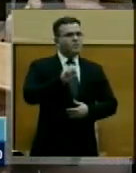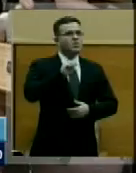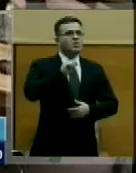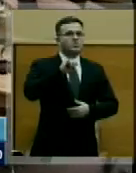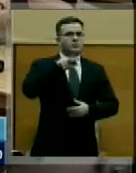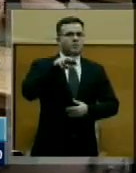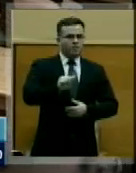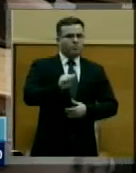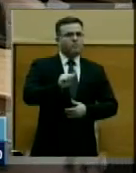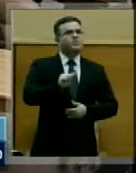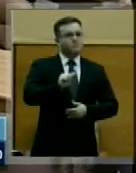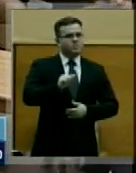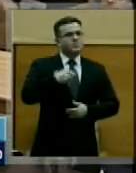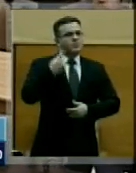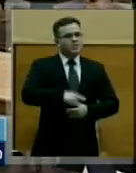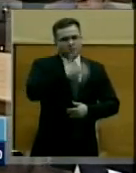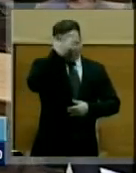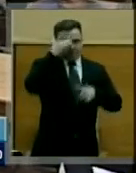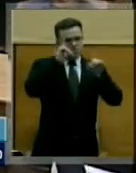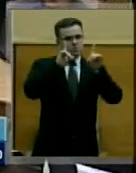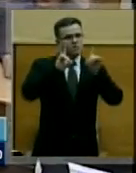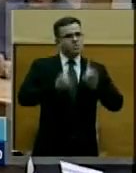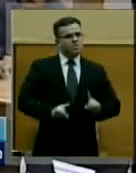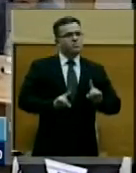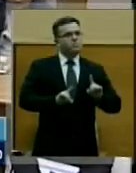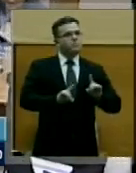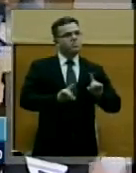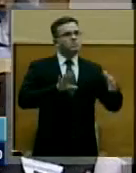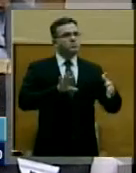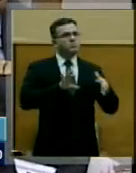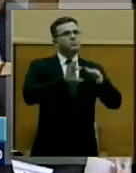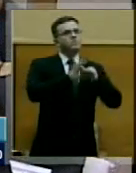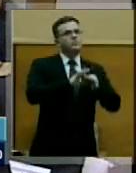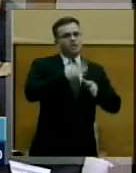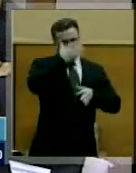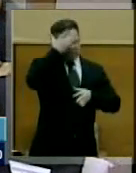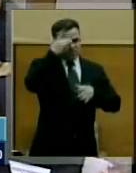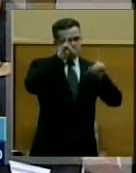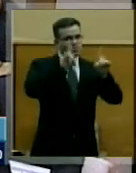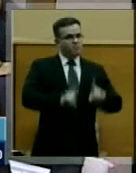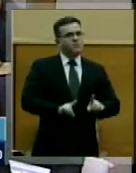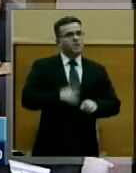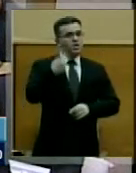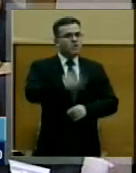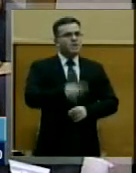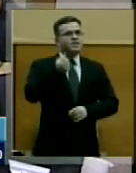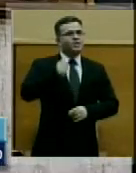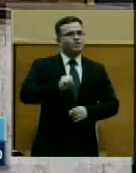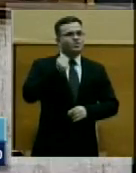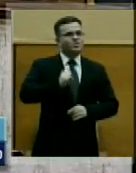do Conselho Estadual das Pessoas com Deficiência e membro da Associação de Deficientes Motores de Sergipe,